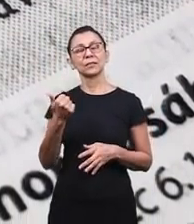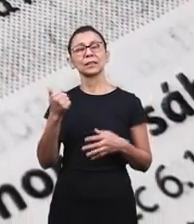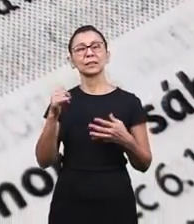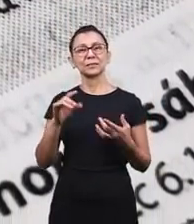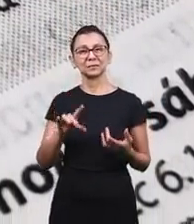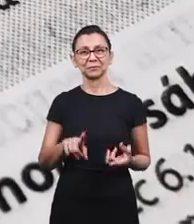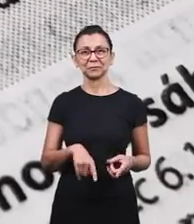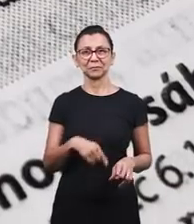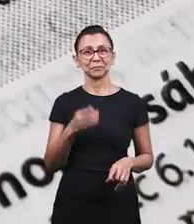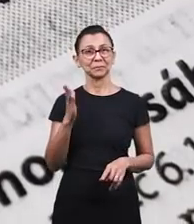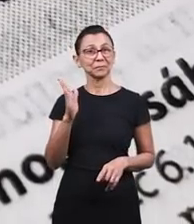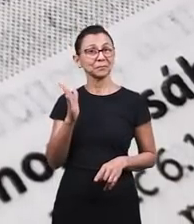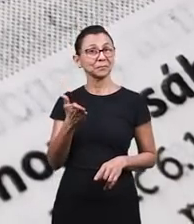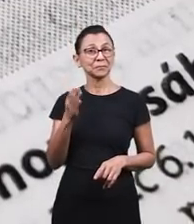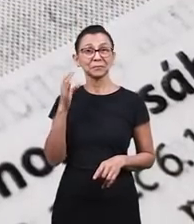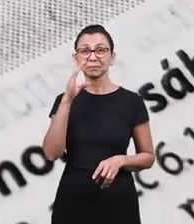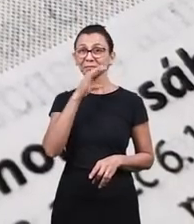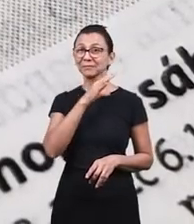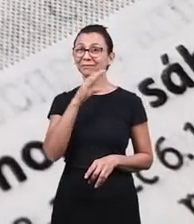vem já.